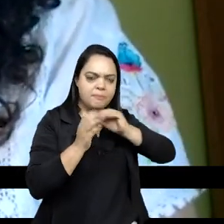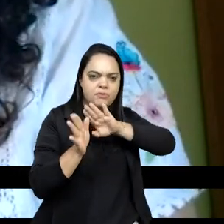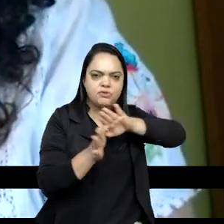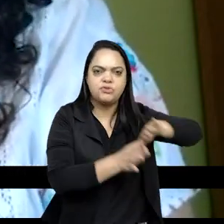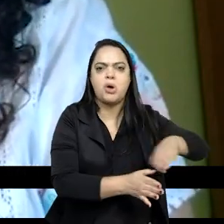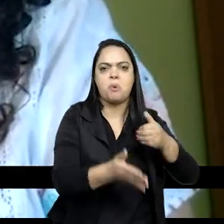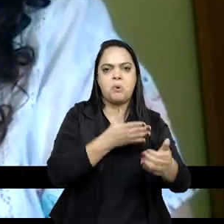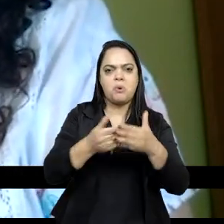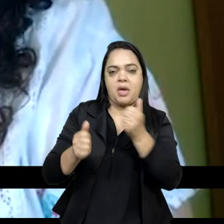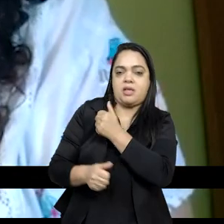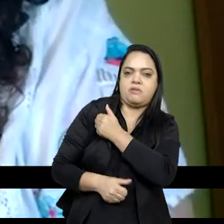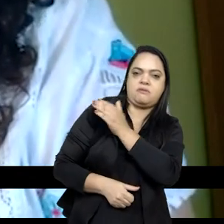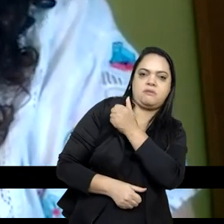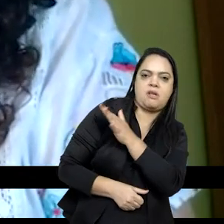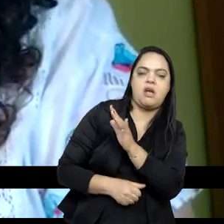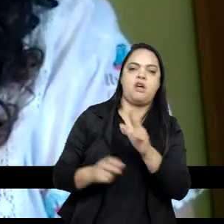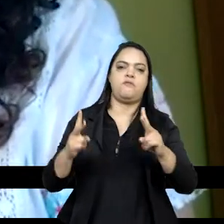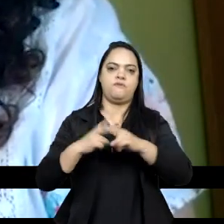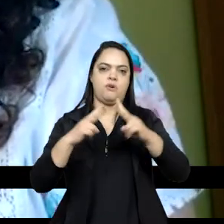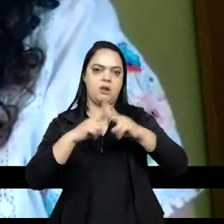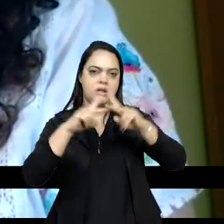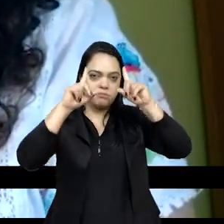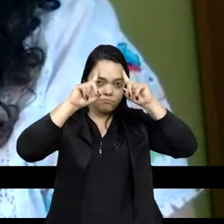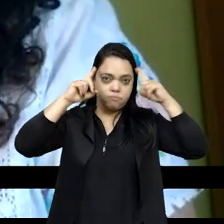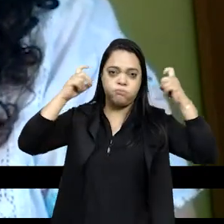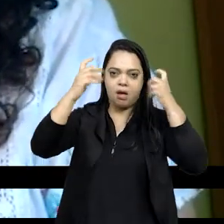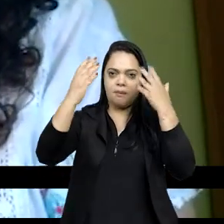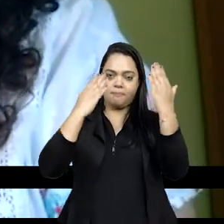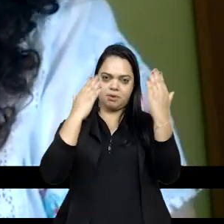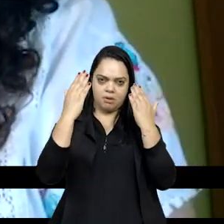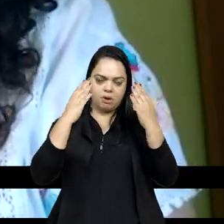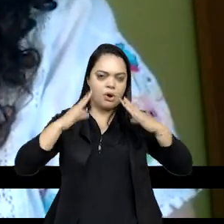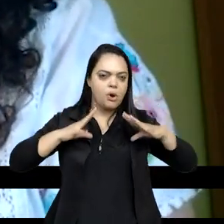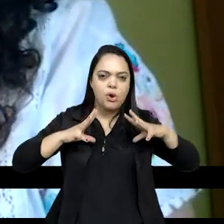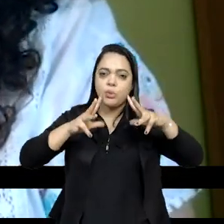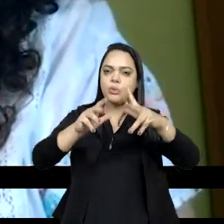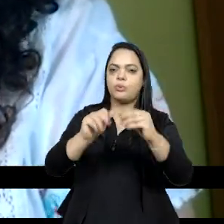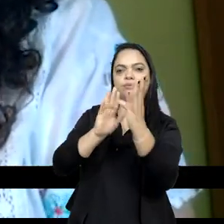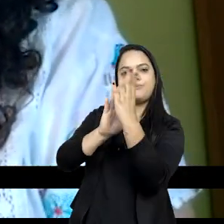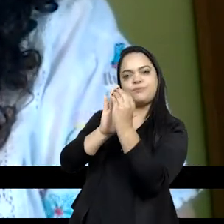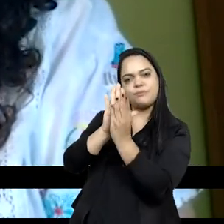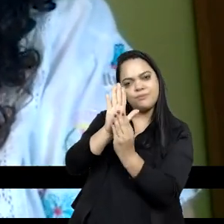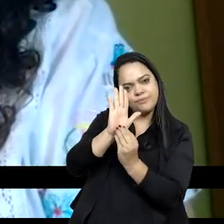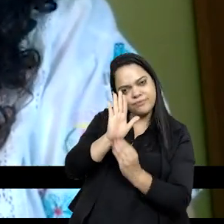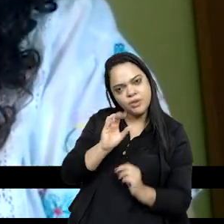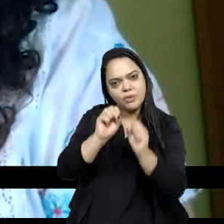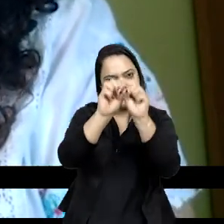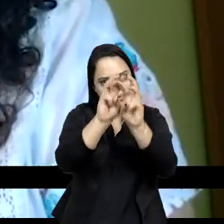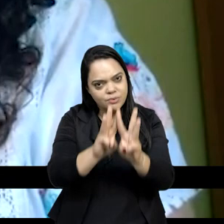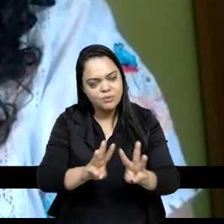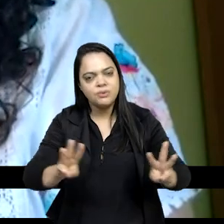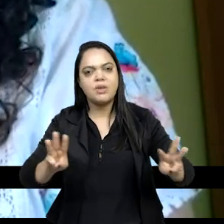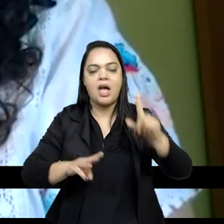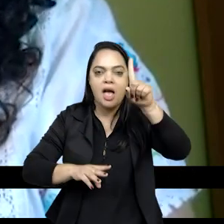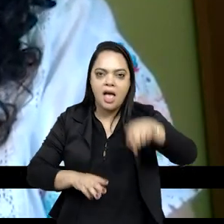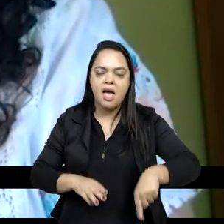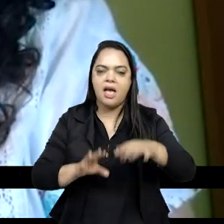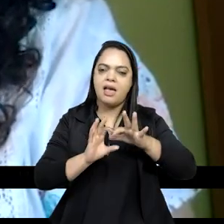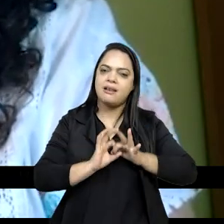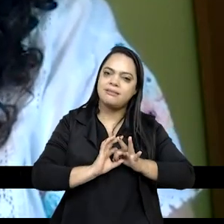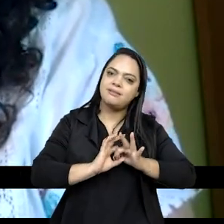e violência física ou psicológica. Todo o conteúdo nele inserido será